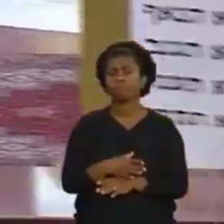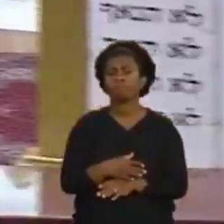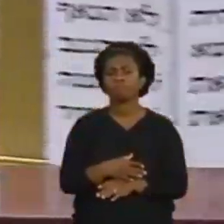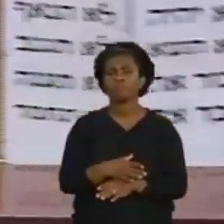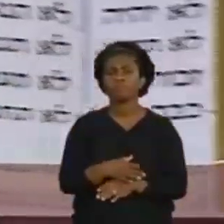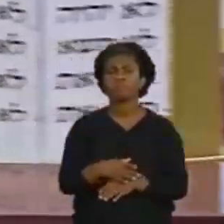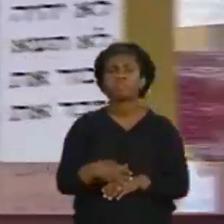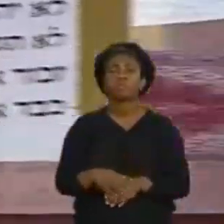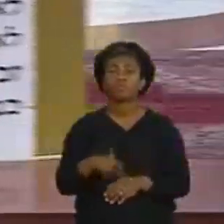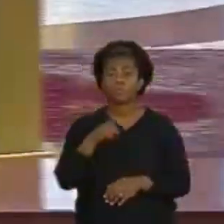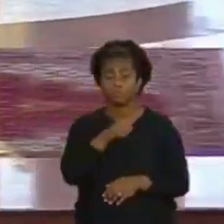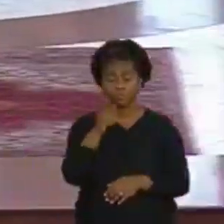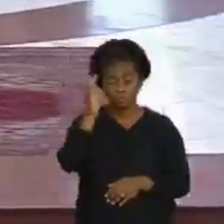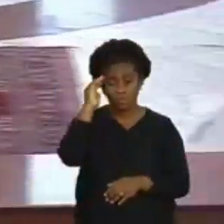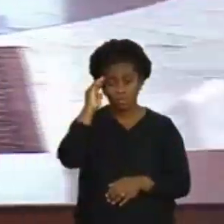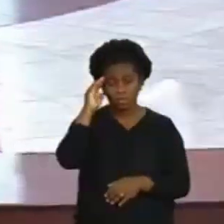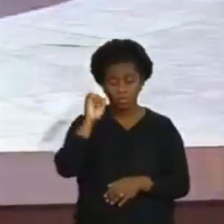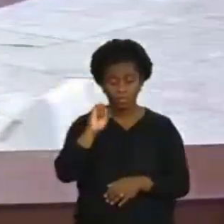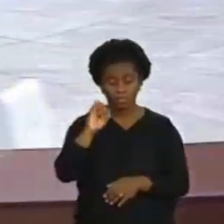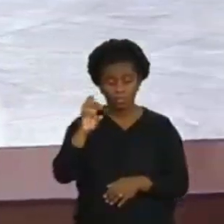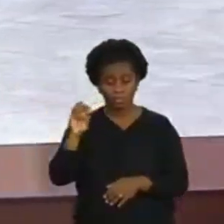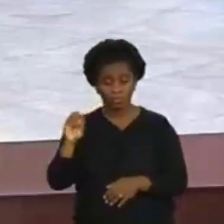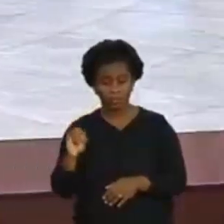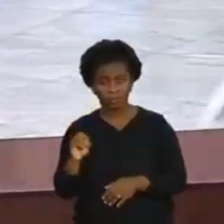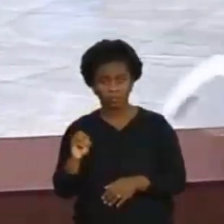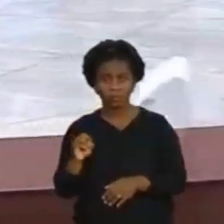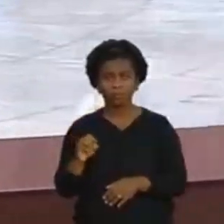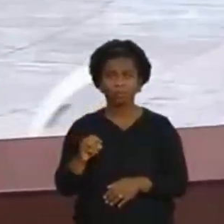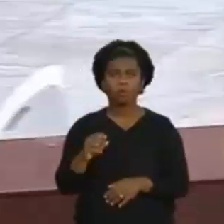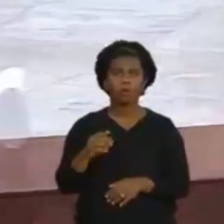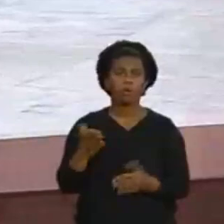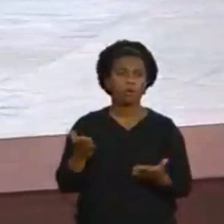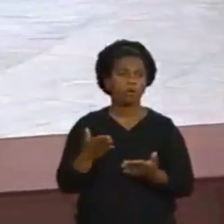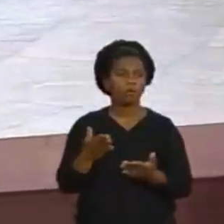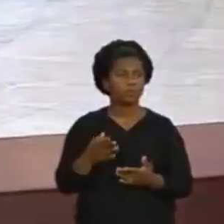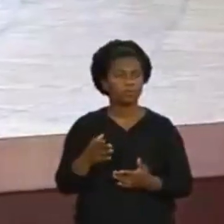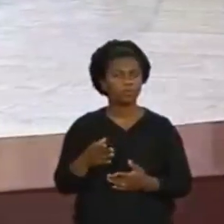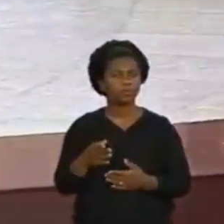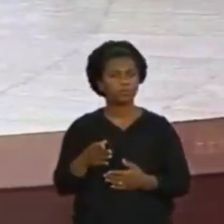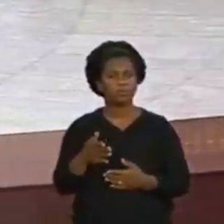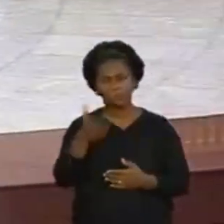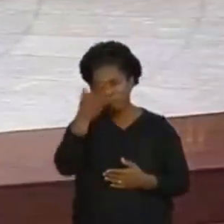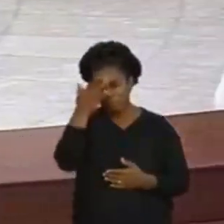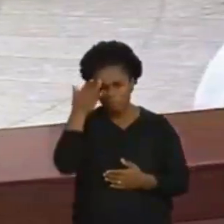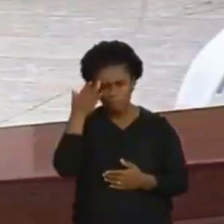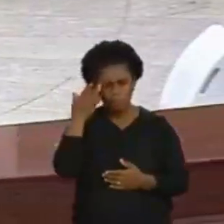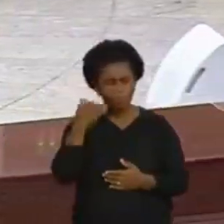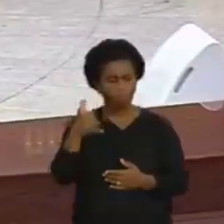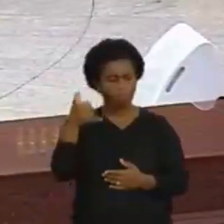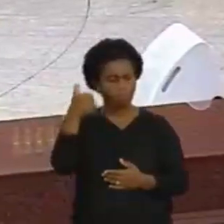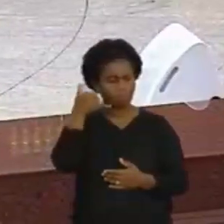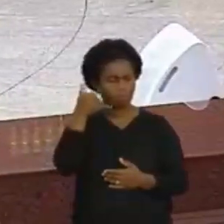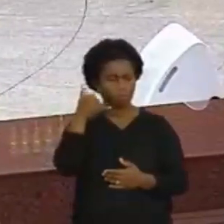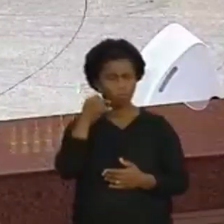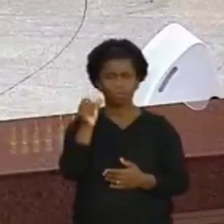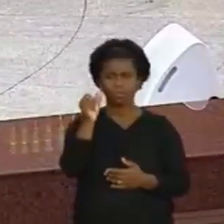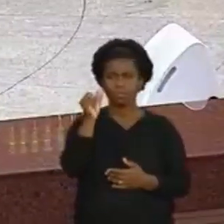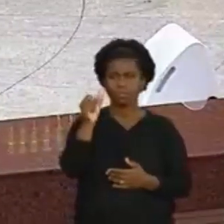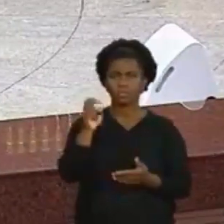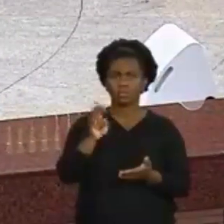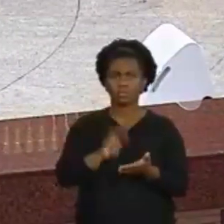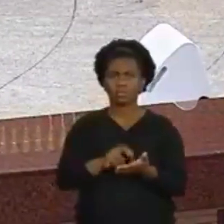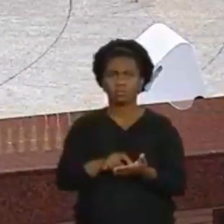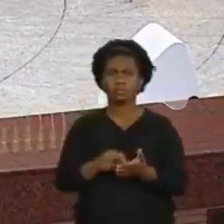Quando você compreende isso, hoje uma pessoa me ligou 6 da manhã, cedinho, falou assim: meu